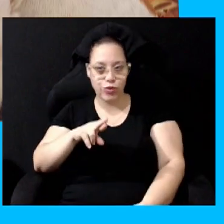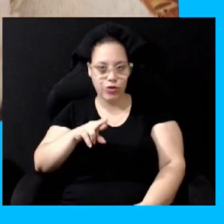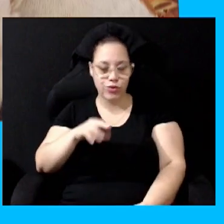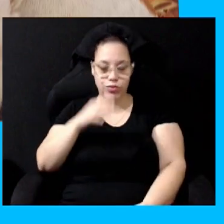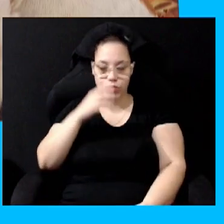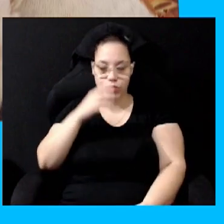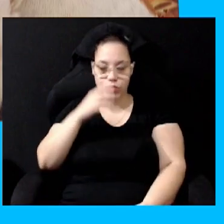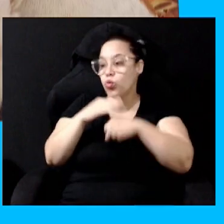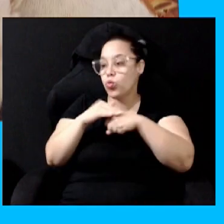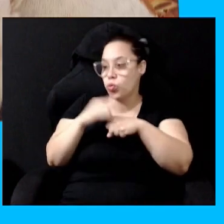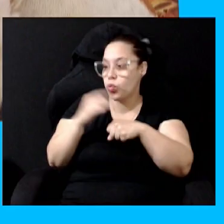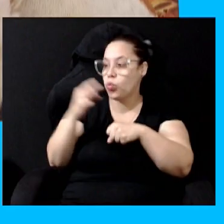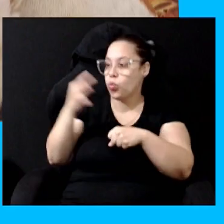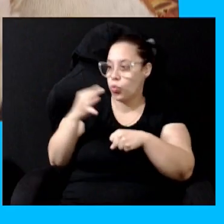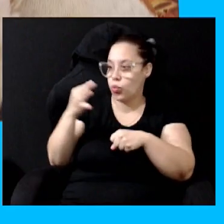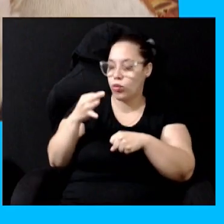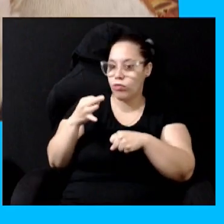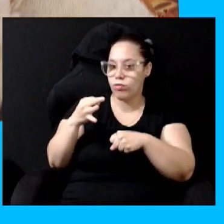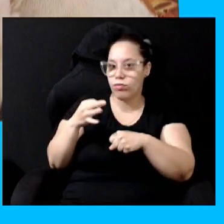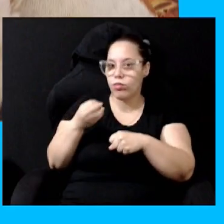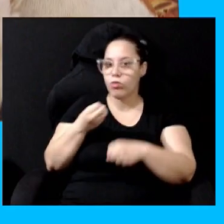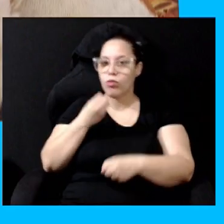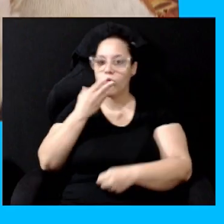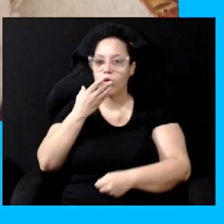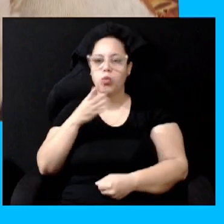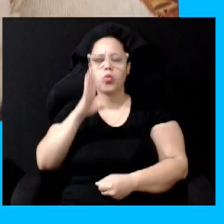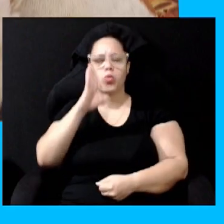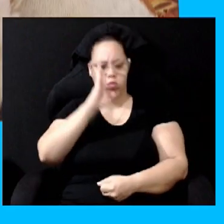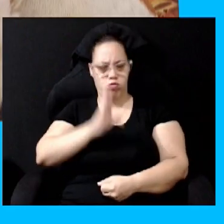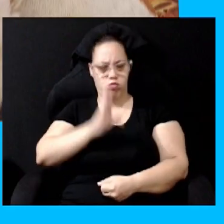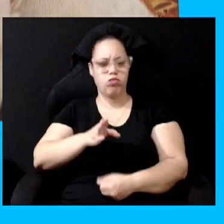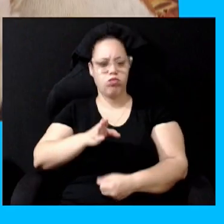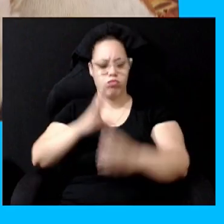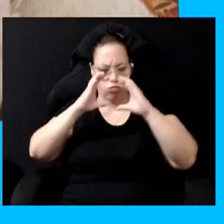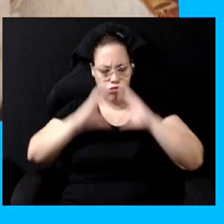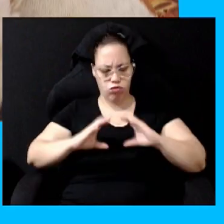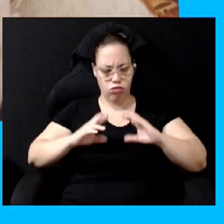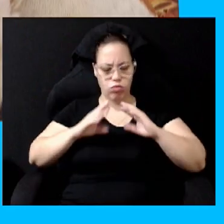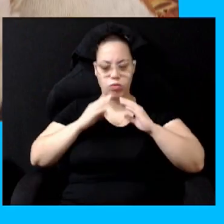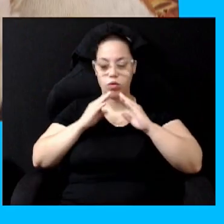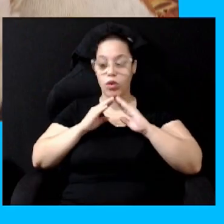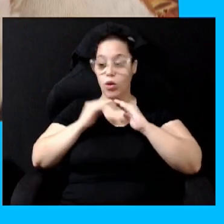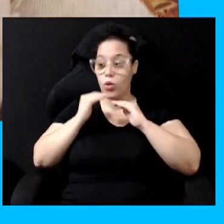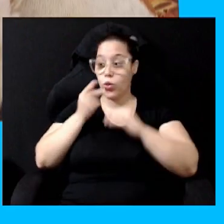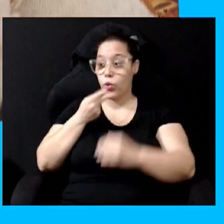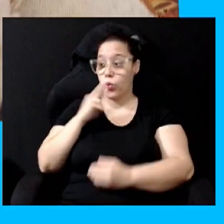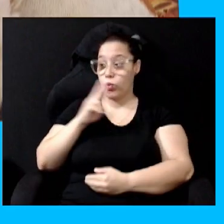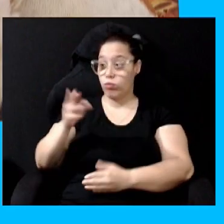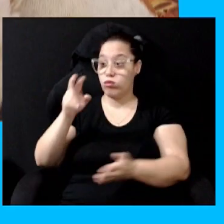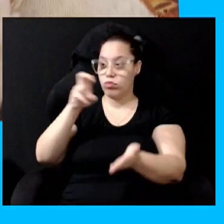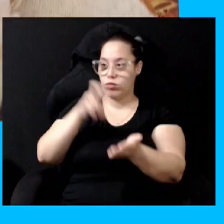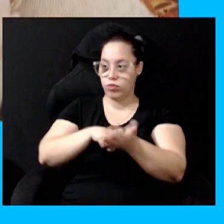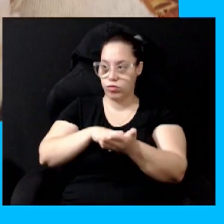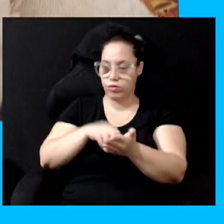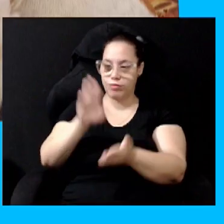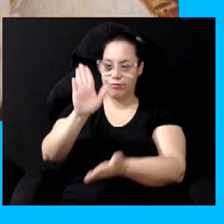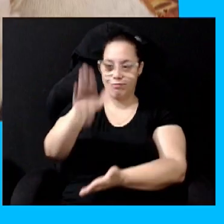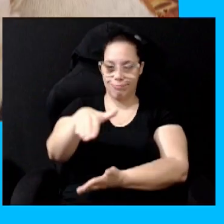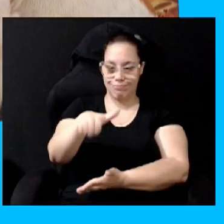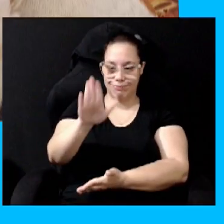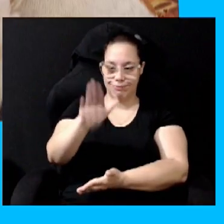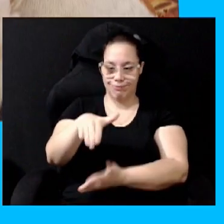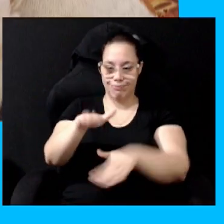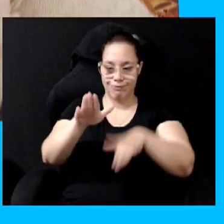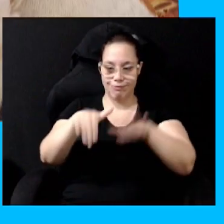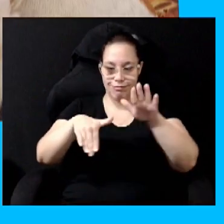dócil, carinhosa e muito obediente. Responde aos comandos de sentar, dar a patinha e nos